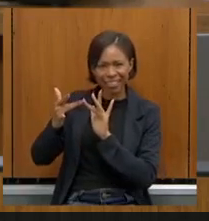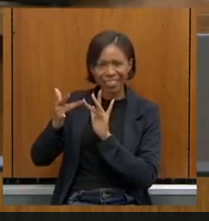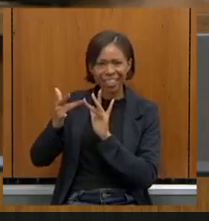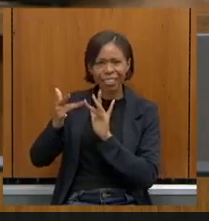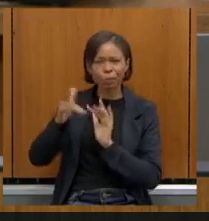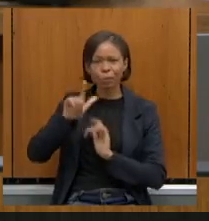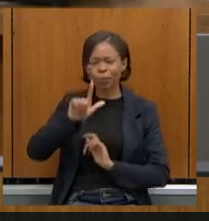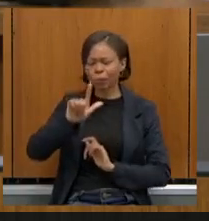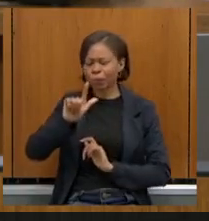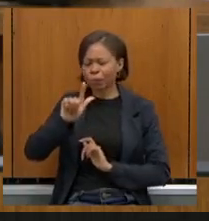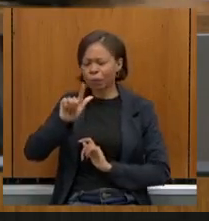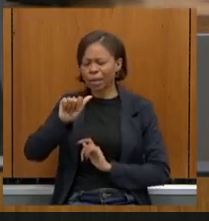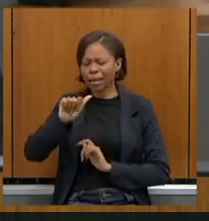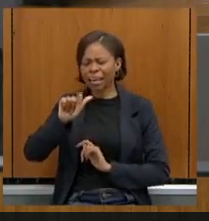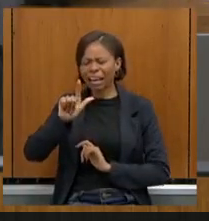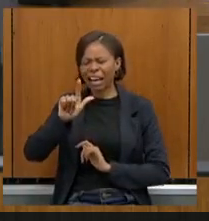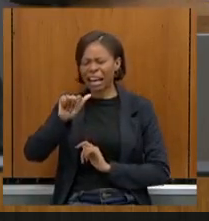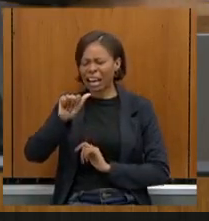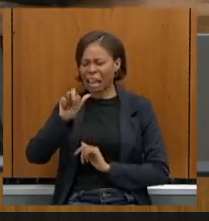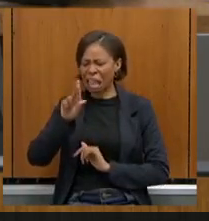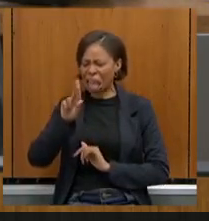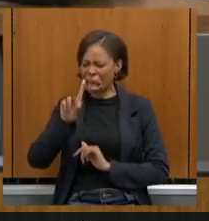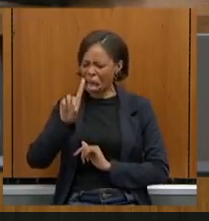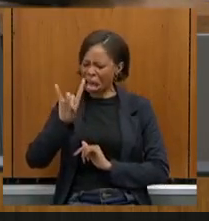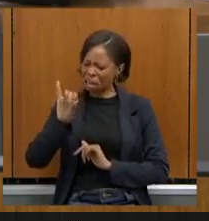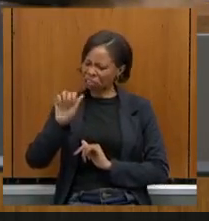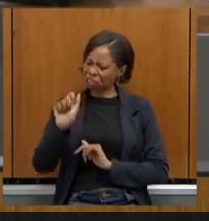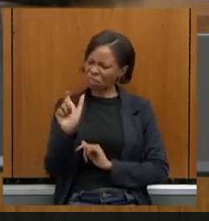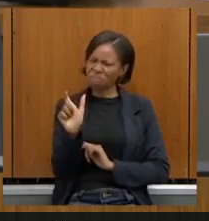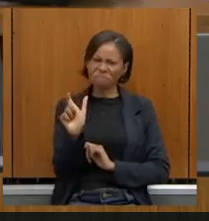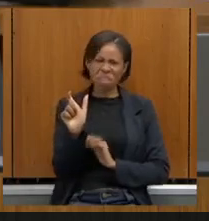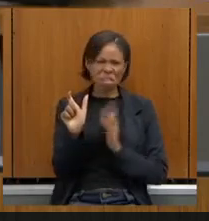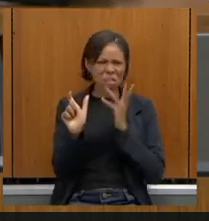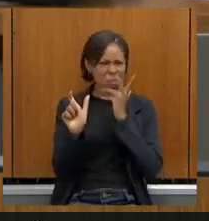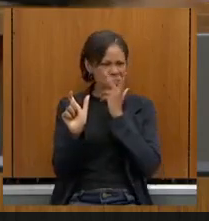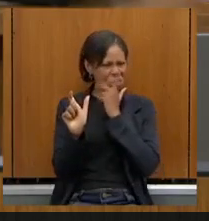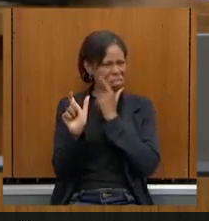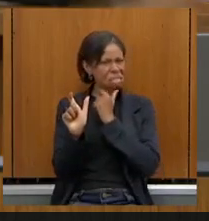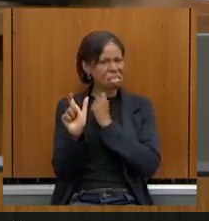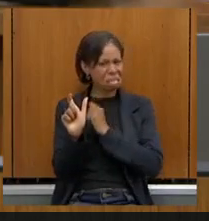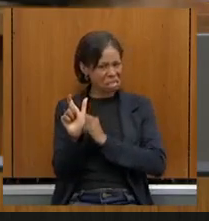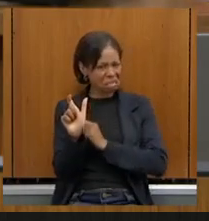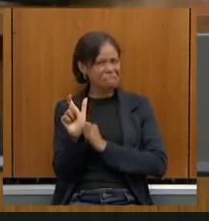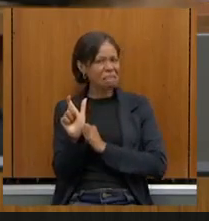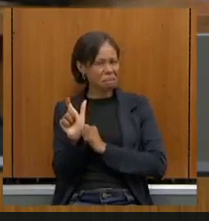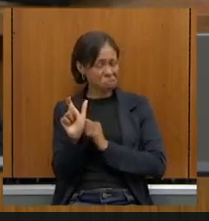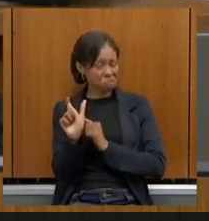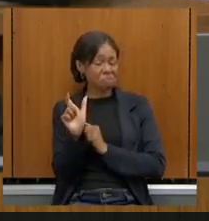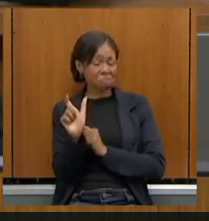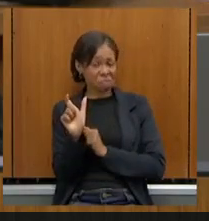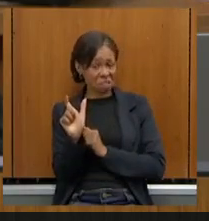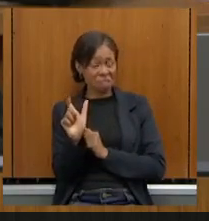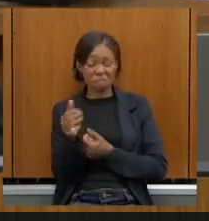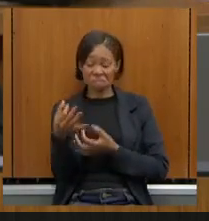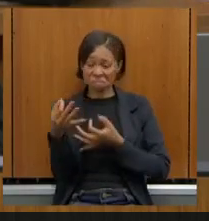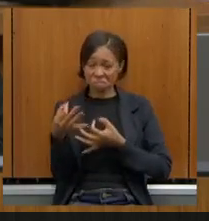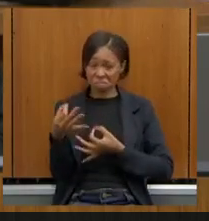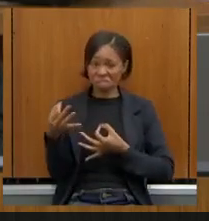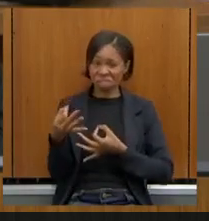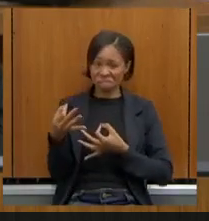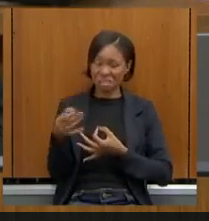galardia, essa palavra é bonita e ele é mesmo, ele é galardão, se acertou e cheio,